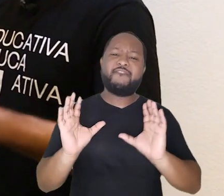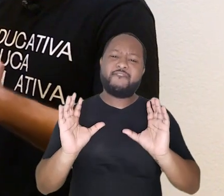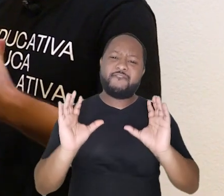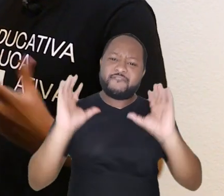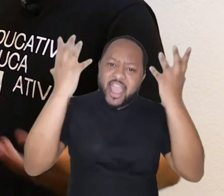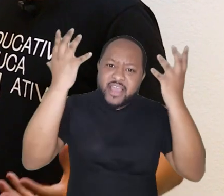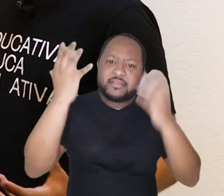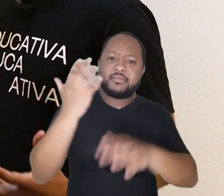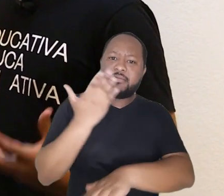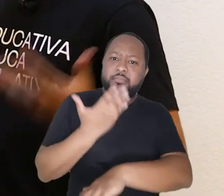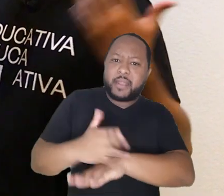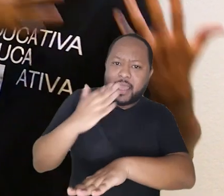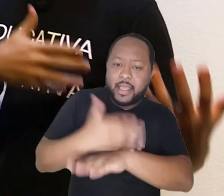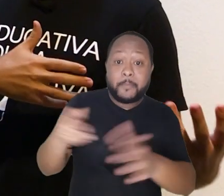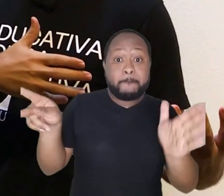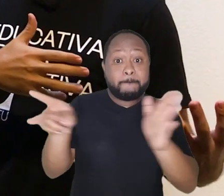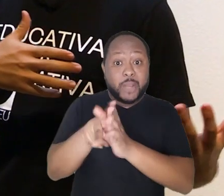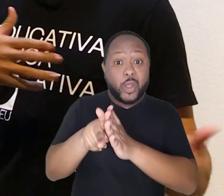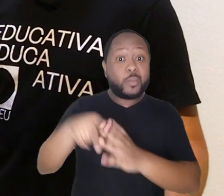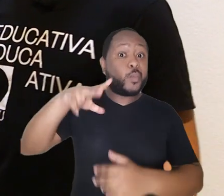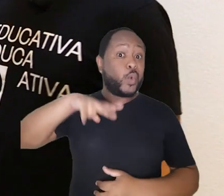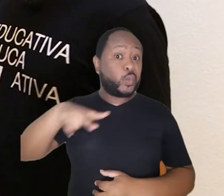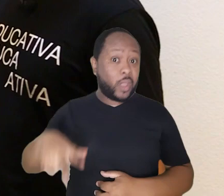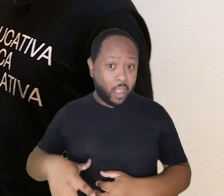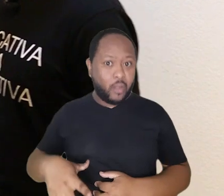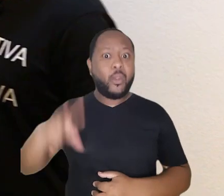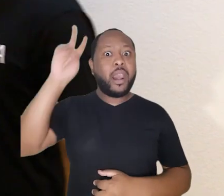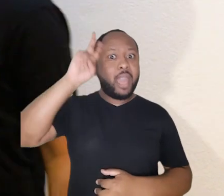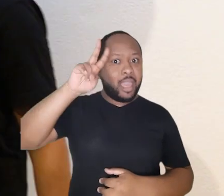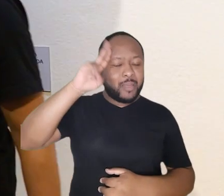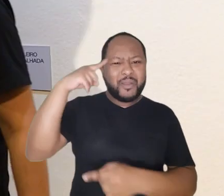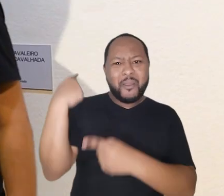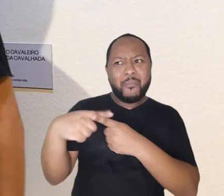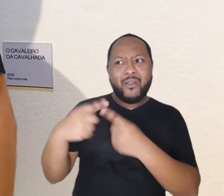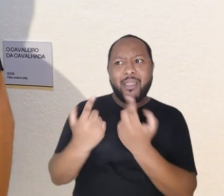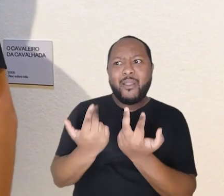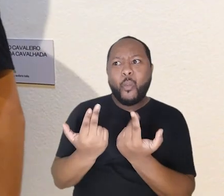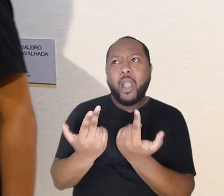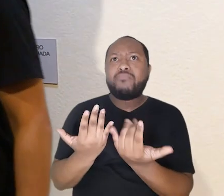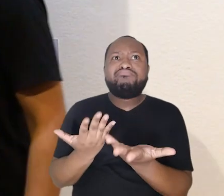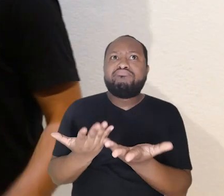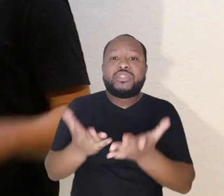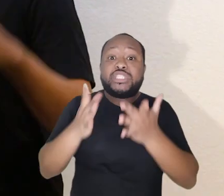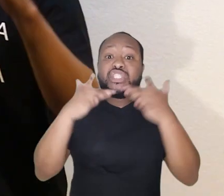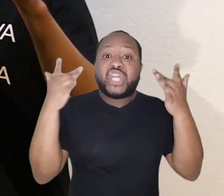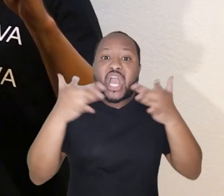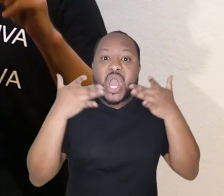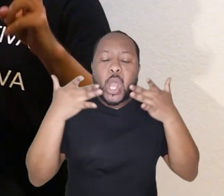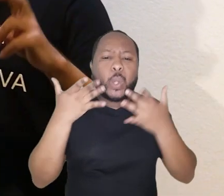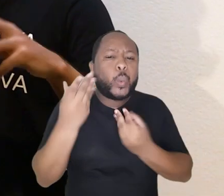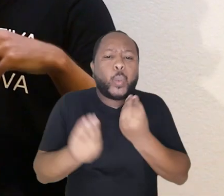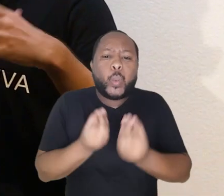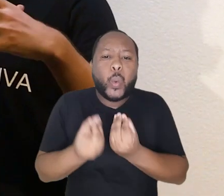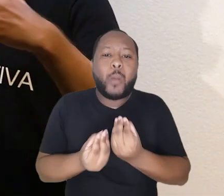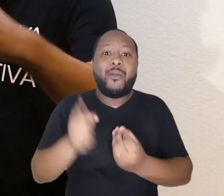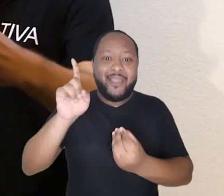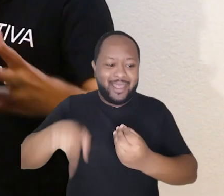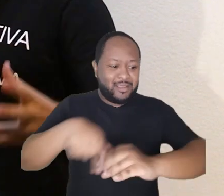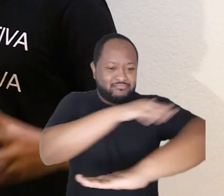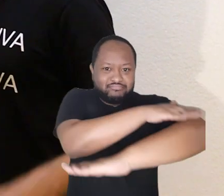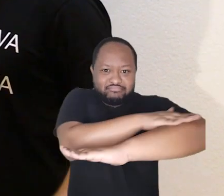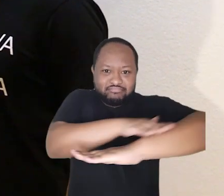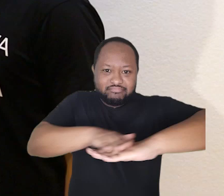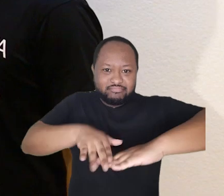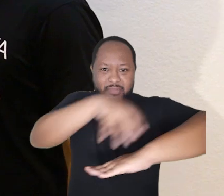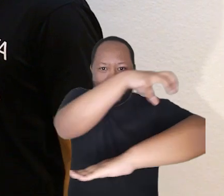festas e práticas de Portugal, porque seria uma dramatização da retomada da Península